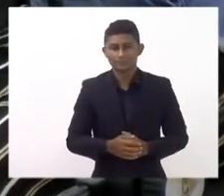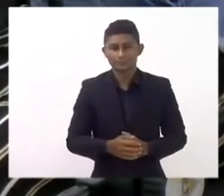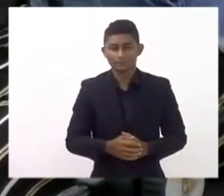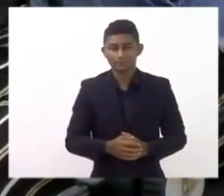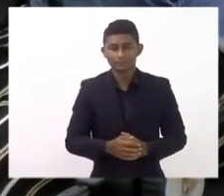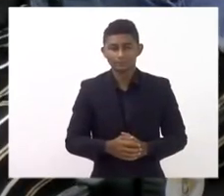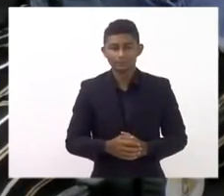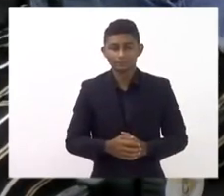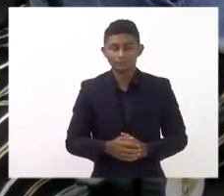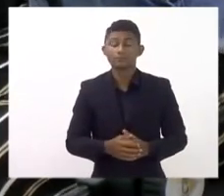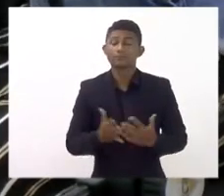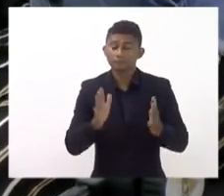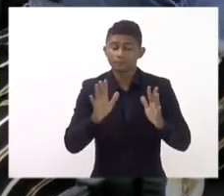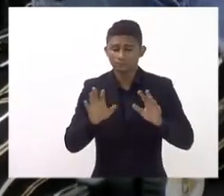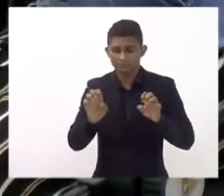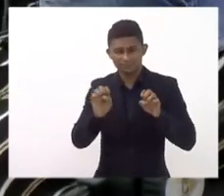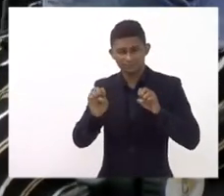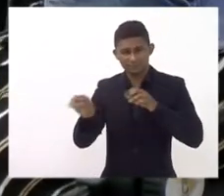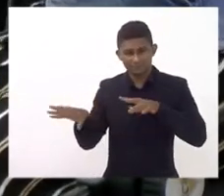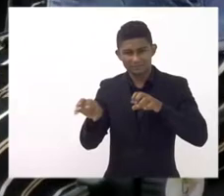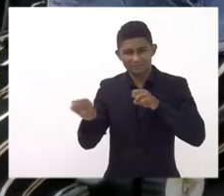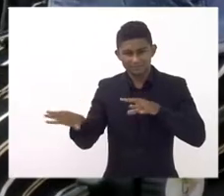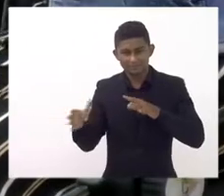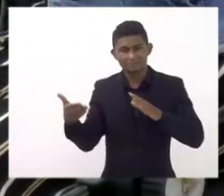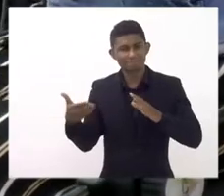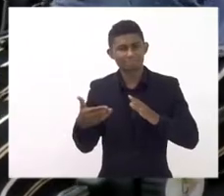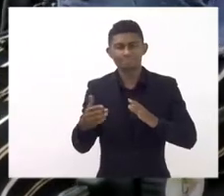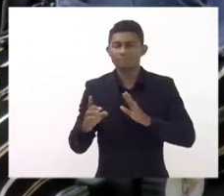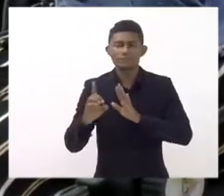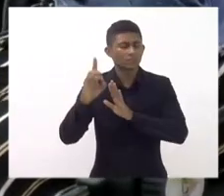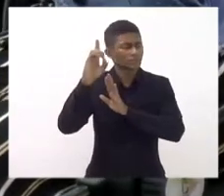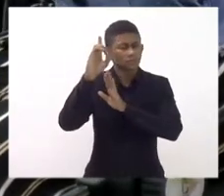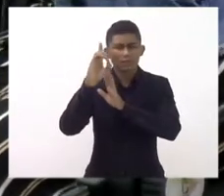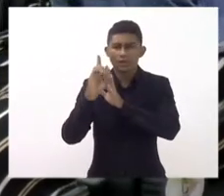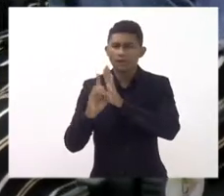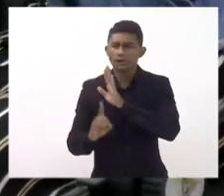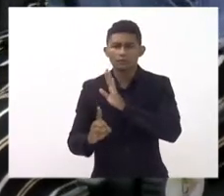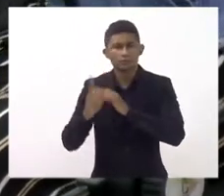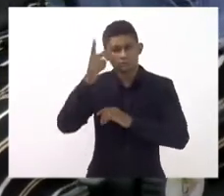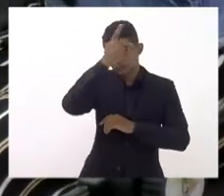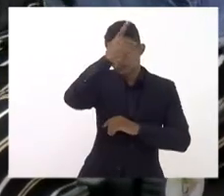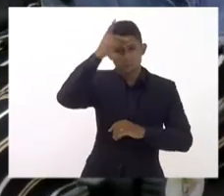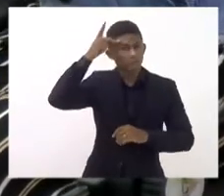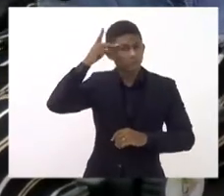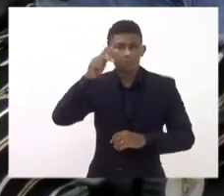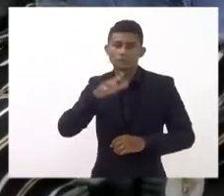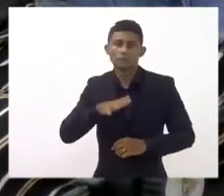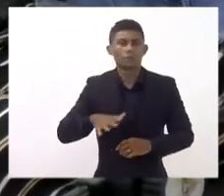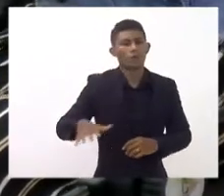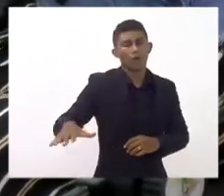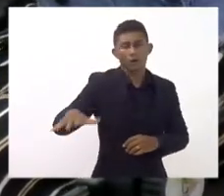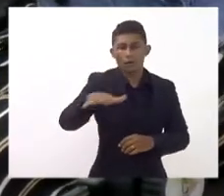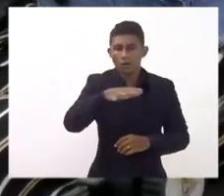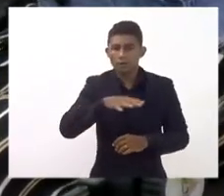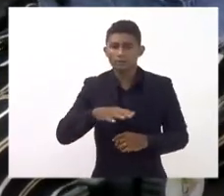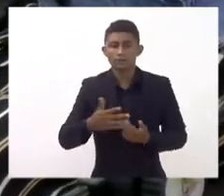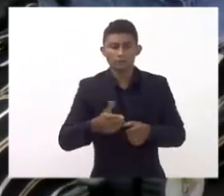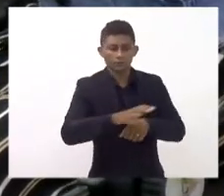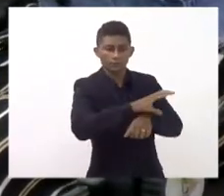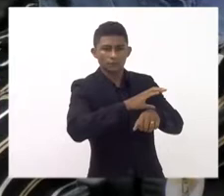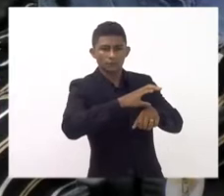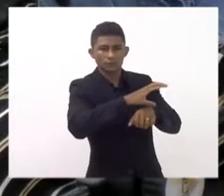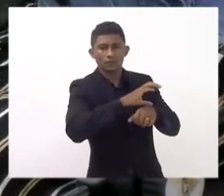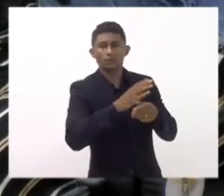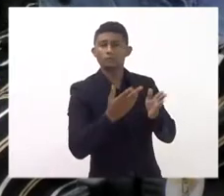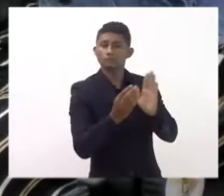fosse, a educação é um direito fundamental do cidadão e uma cláusula pétrea que está na nossa